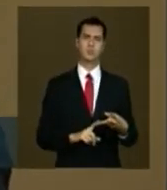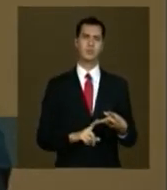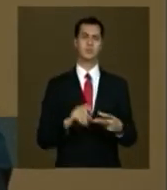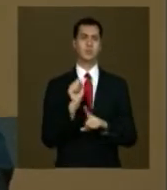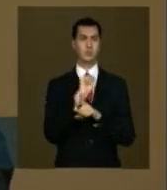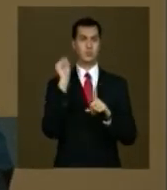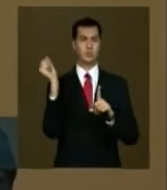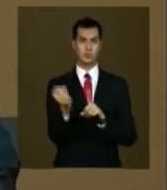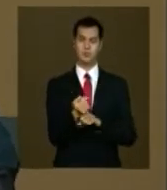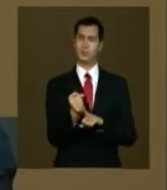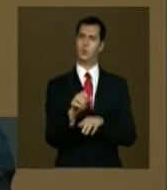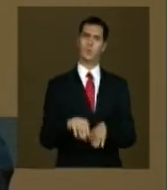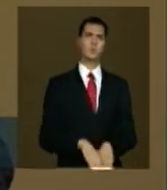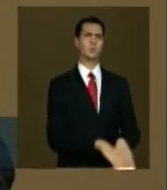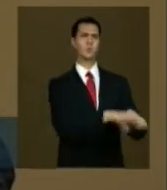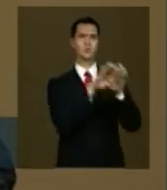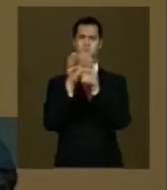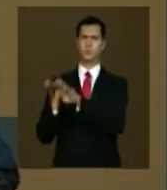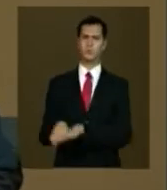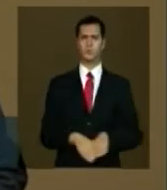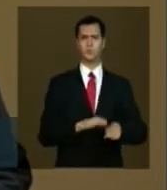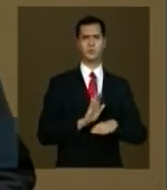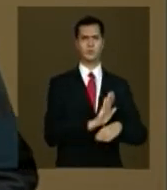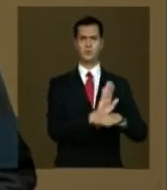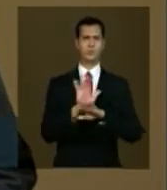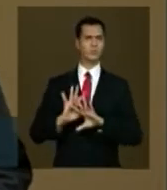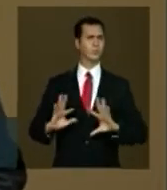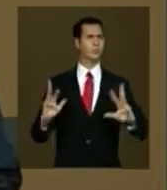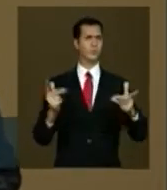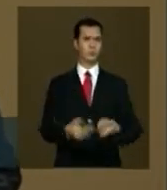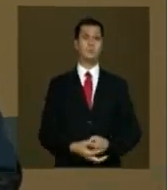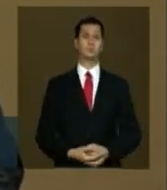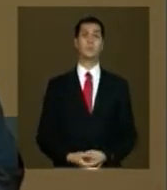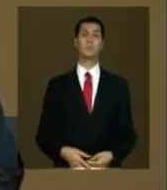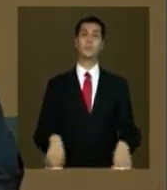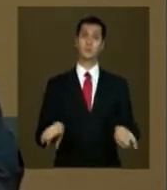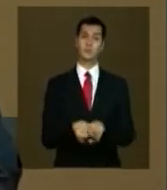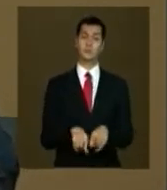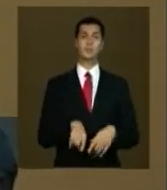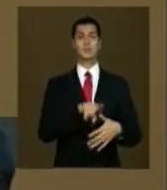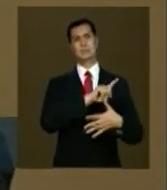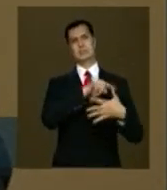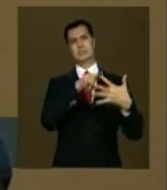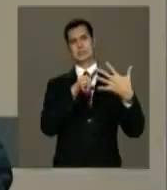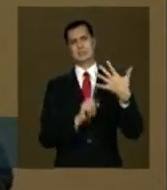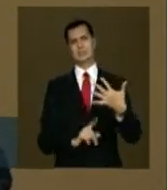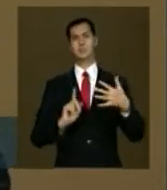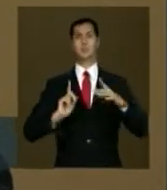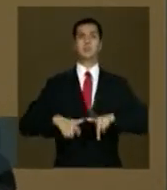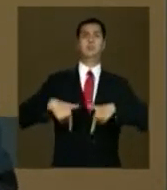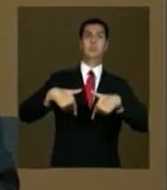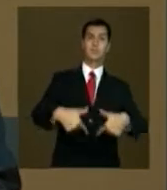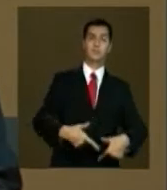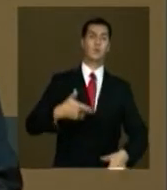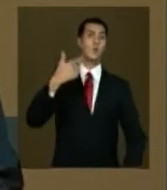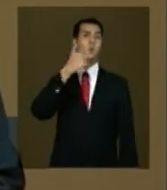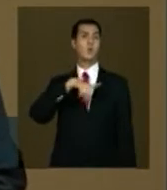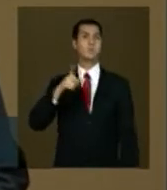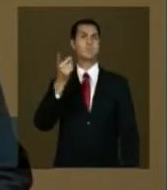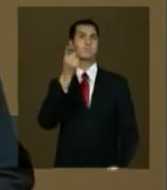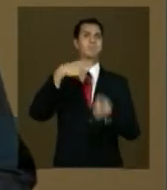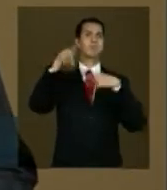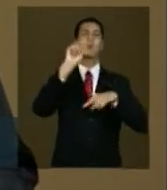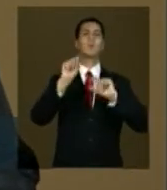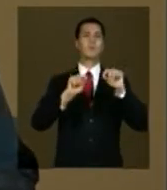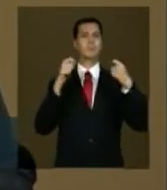de assistência social e afirmar que somente né esses desafios somente são possíveis com vontade política e